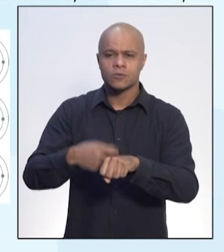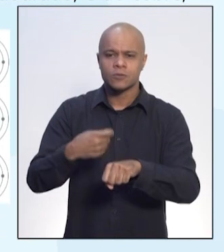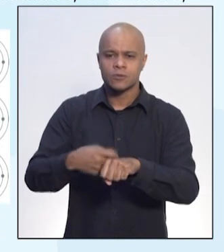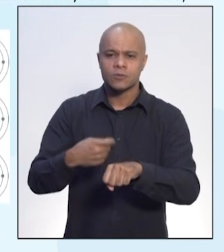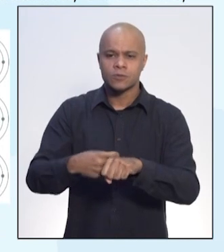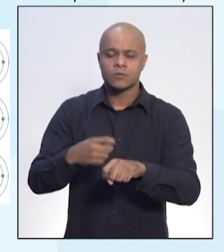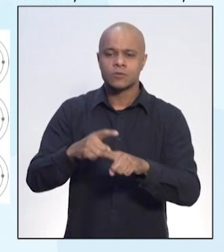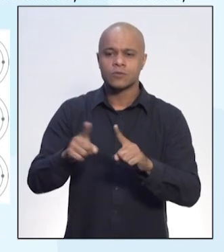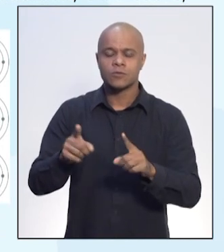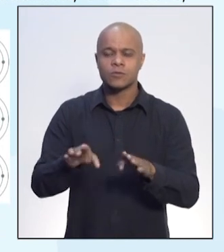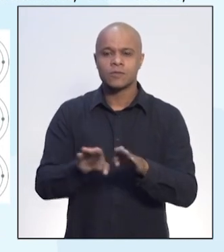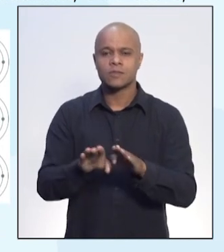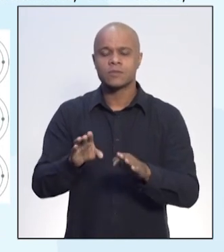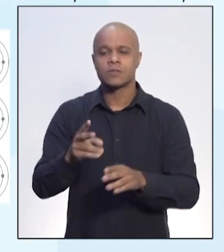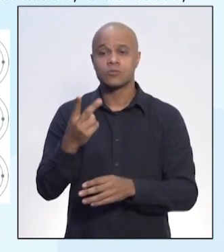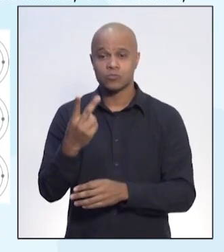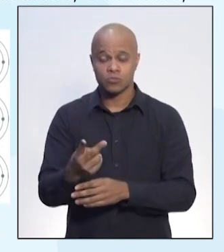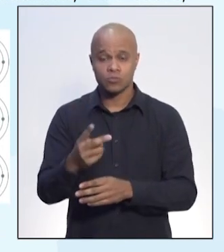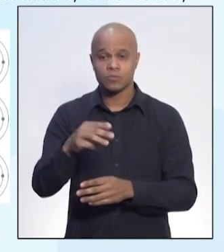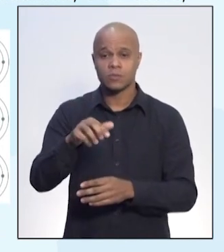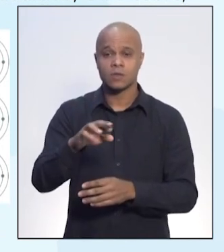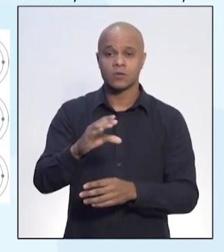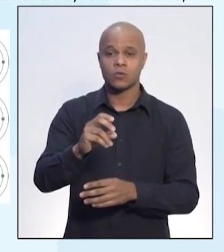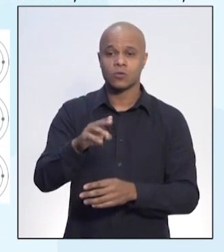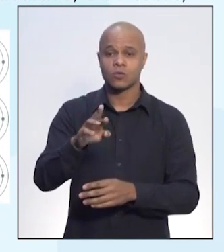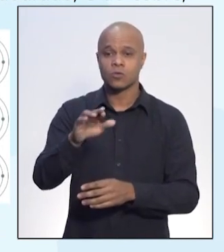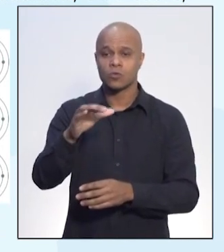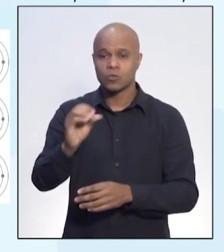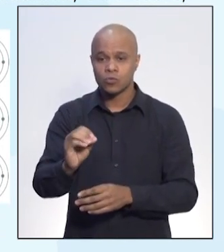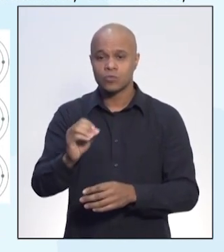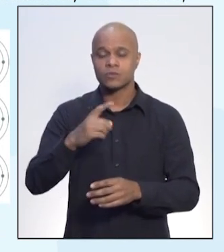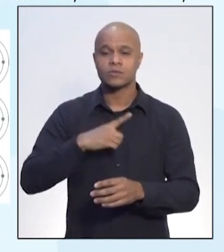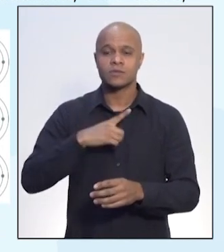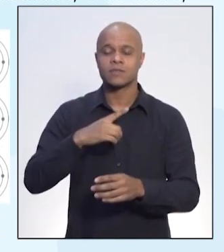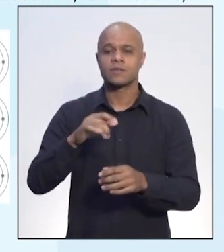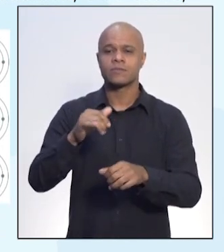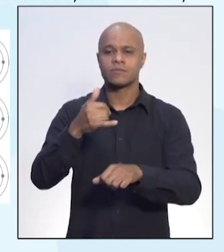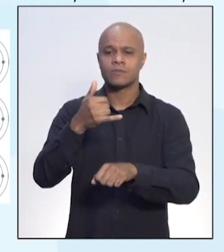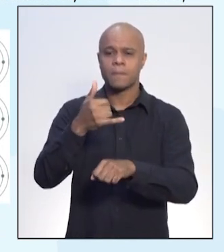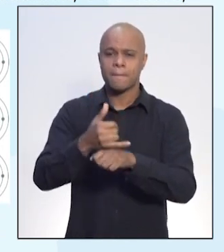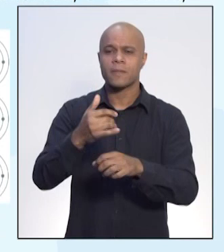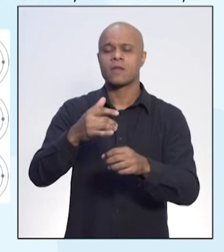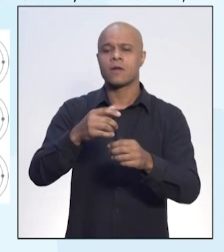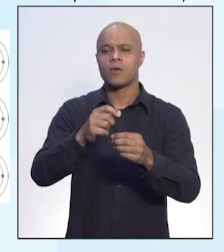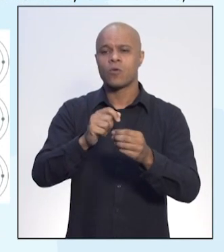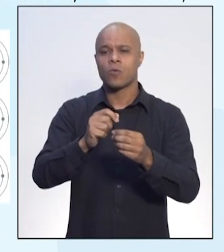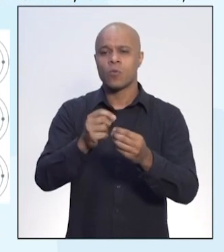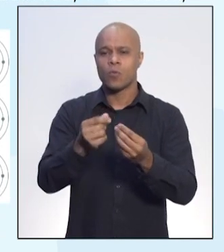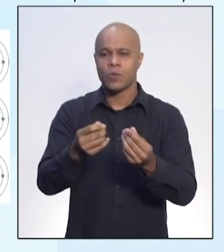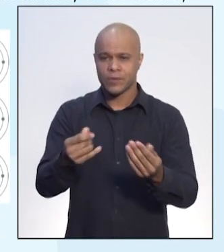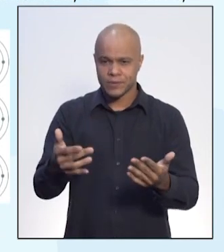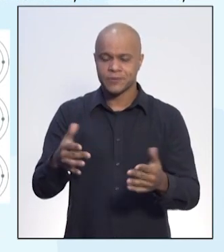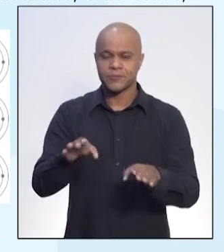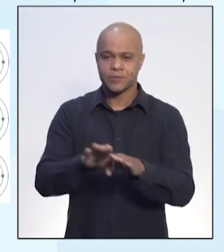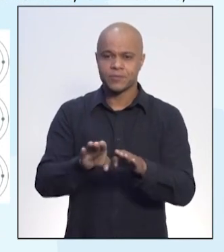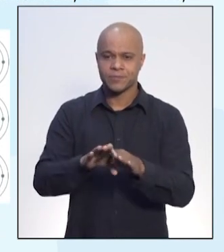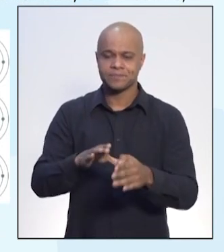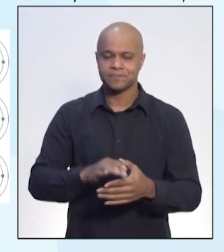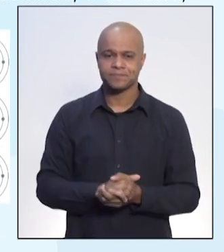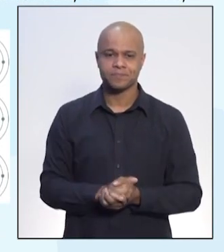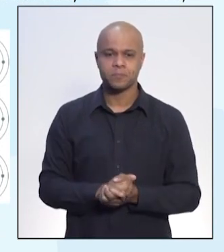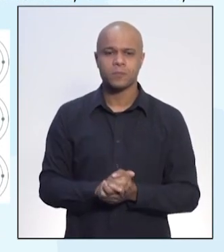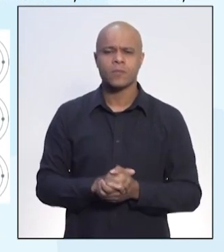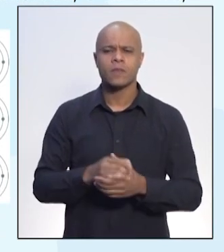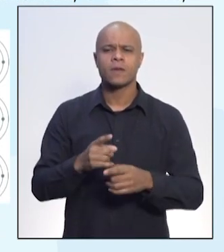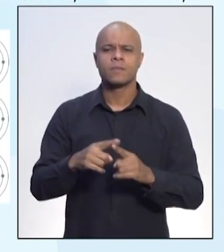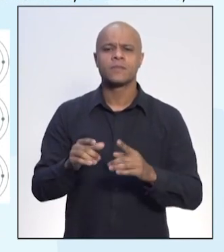Do mercúrio. O mercúrio é o único metal líquido que nós temos, ok? Então, o que eles têm